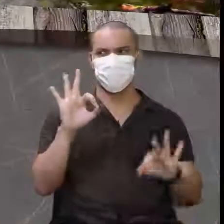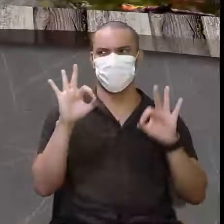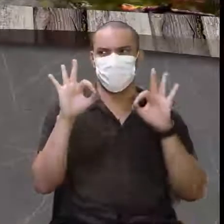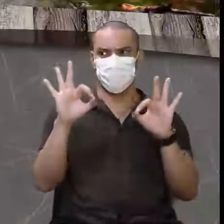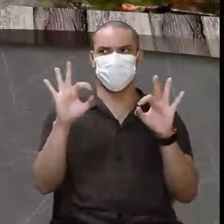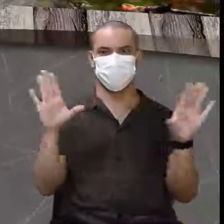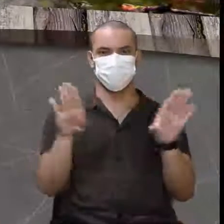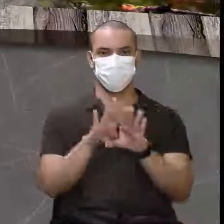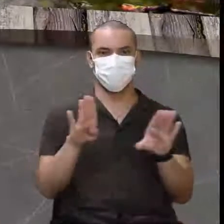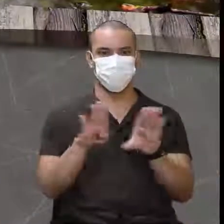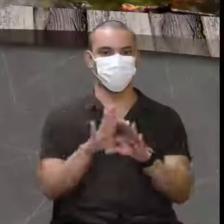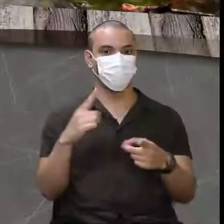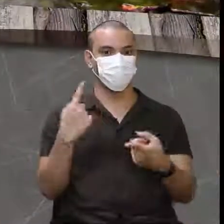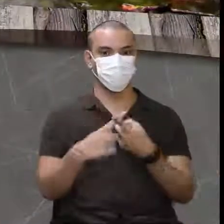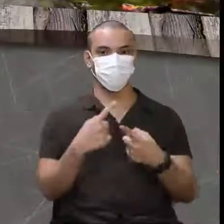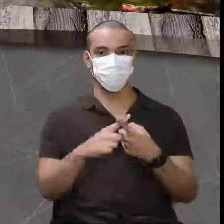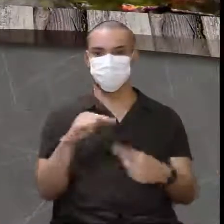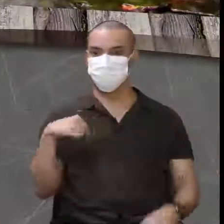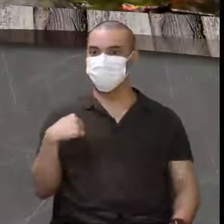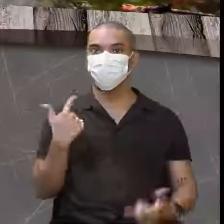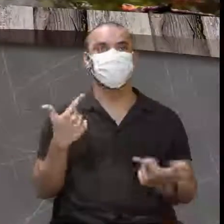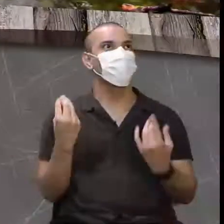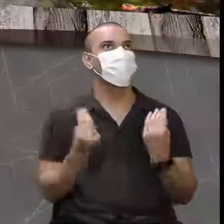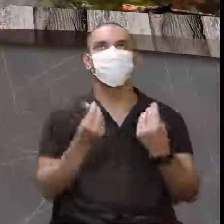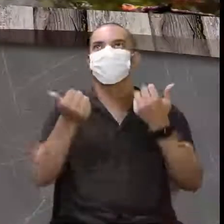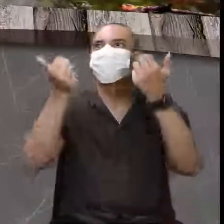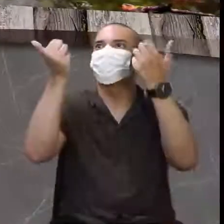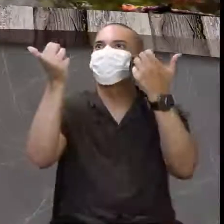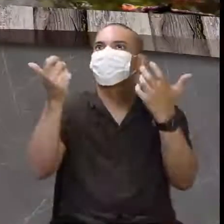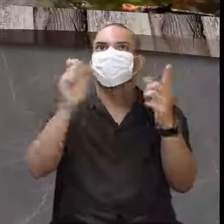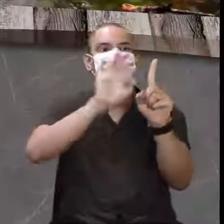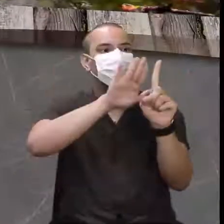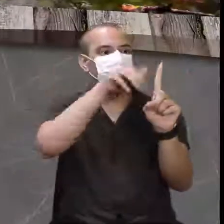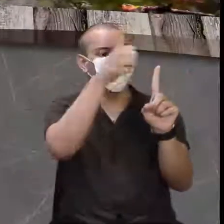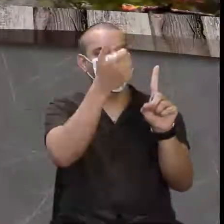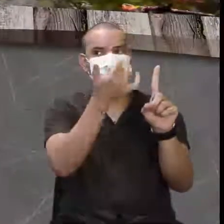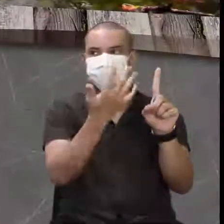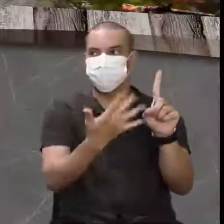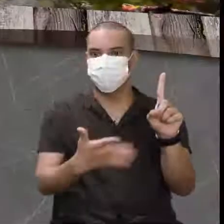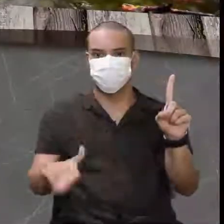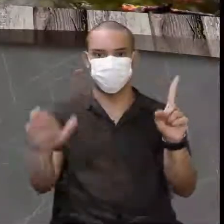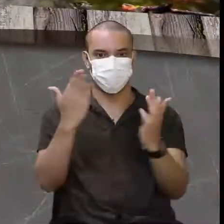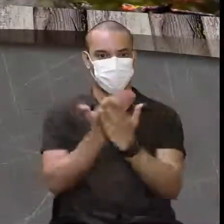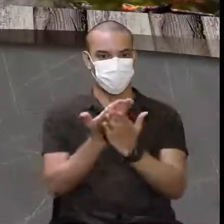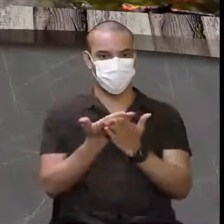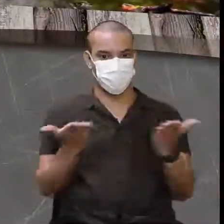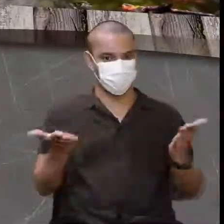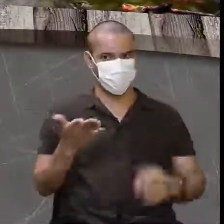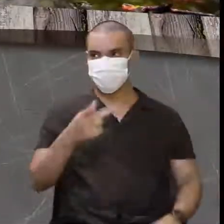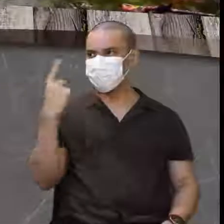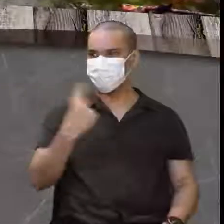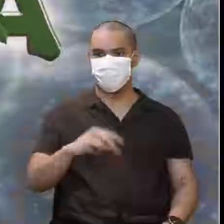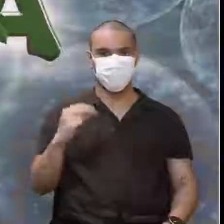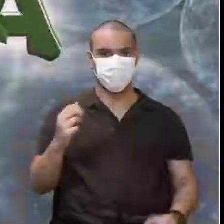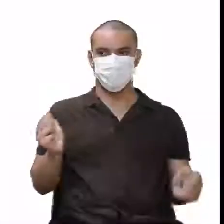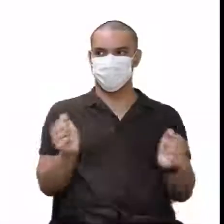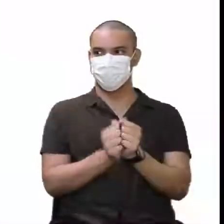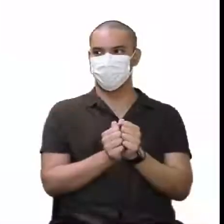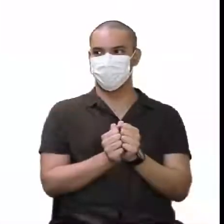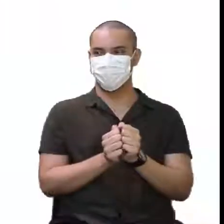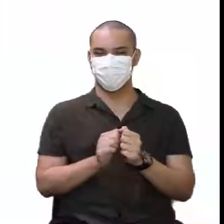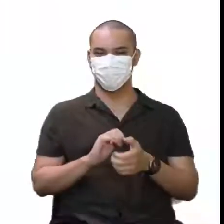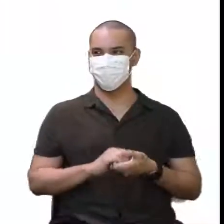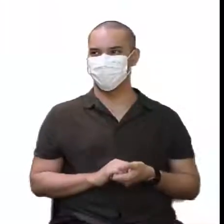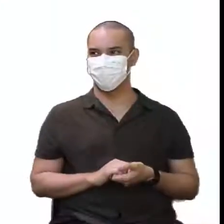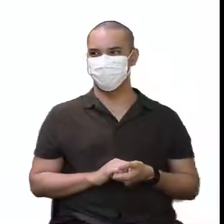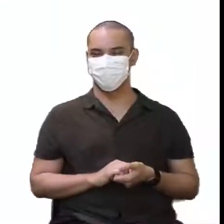também, e que eu não tenho como não enaltecer esse cara. É na aula de hoje. Vamos lá, então?